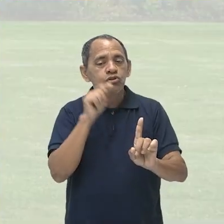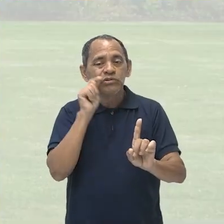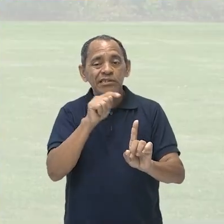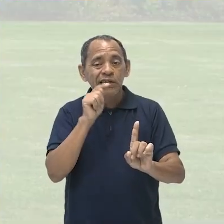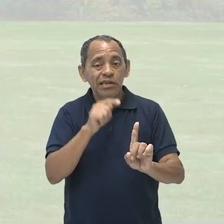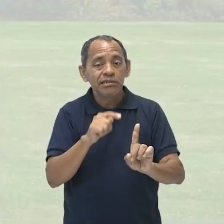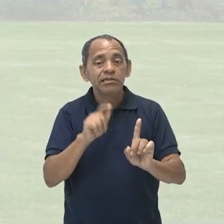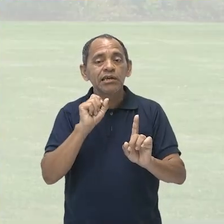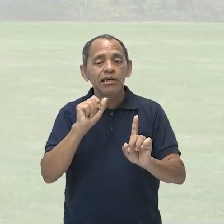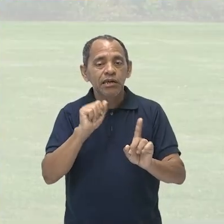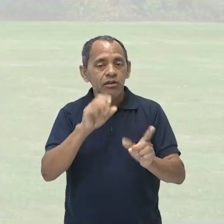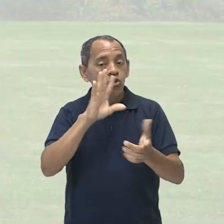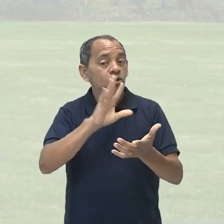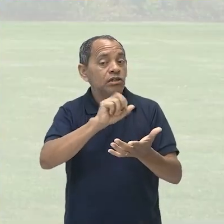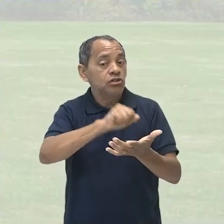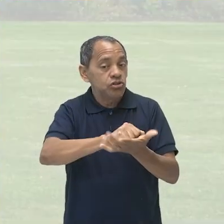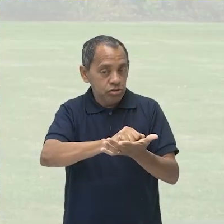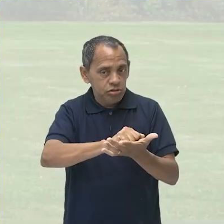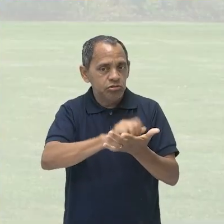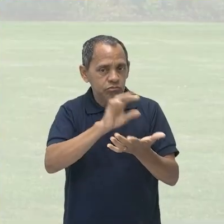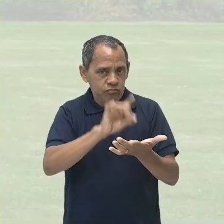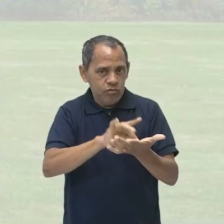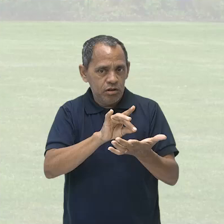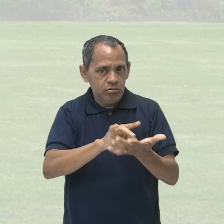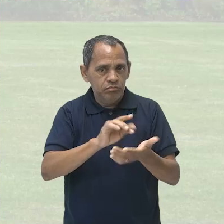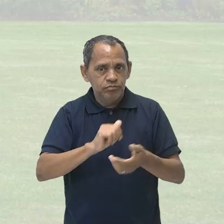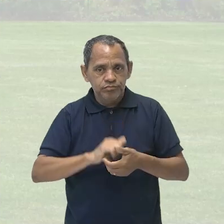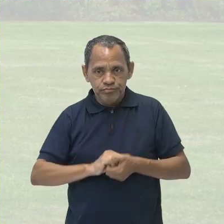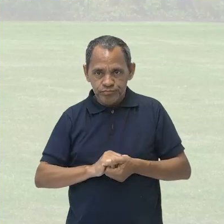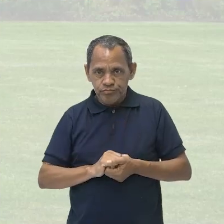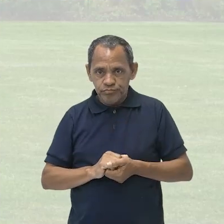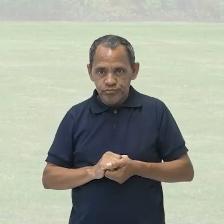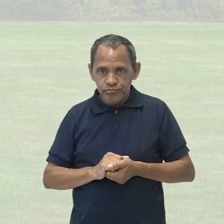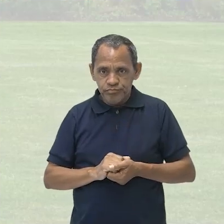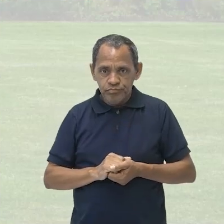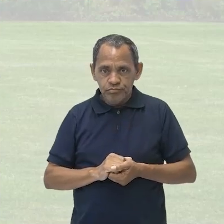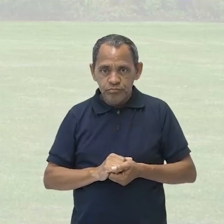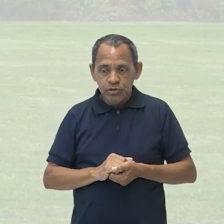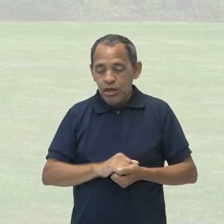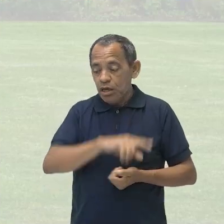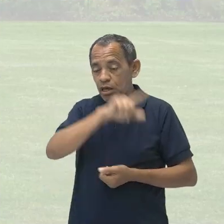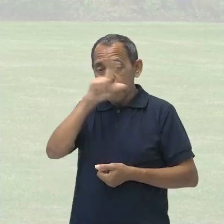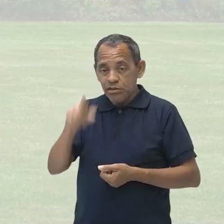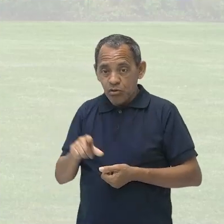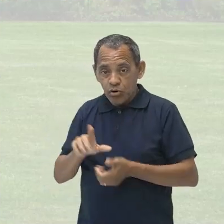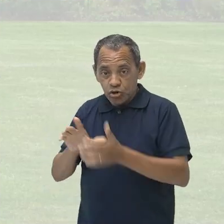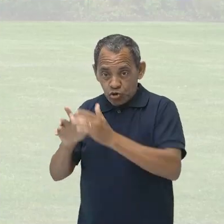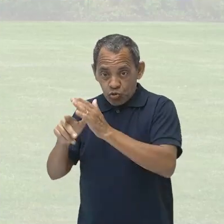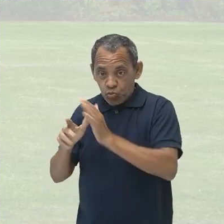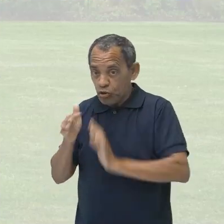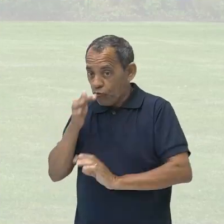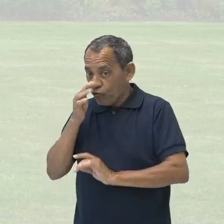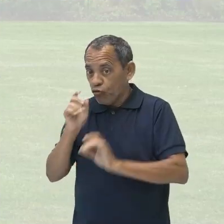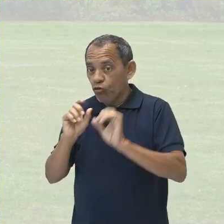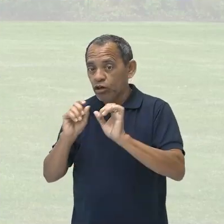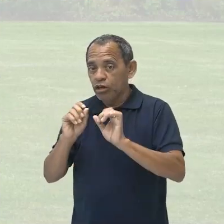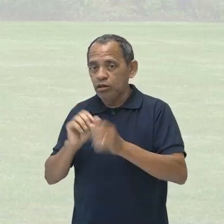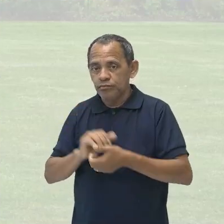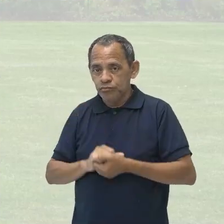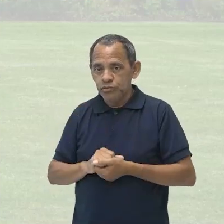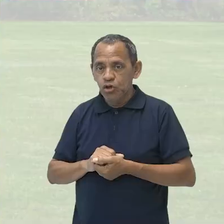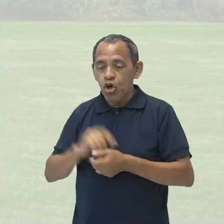no registro daquele fato. Esta outra crônica do furto da flor, ela quer